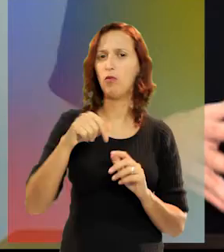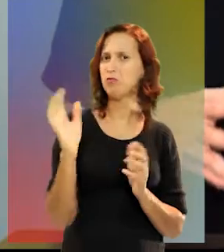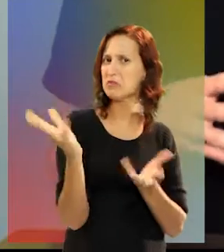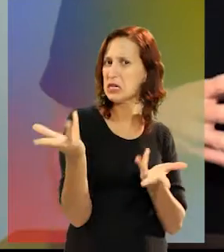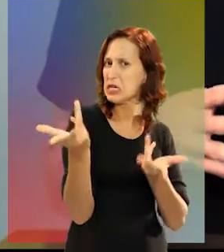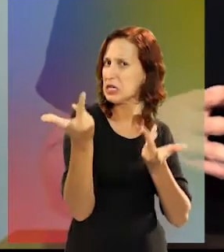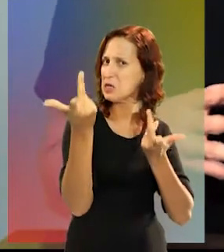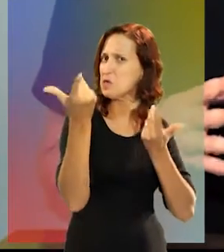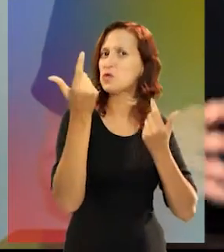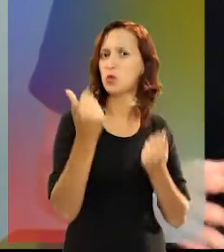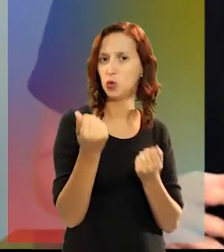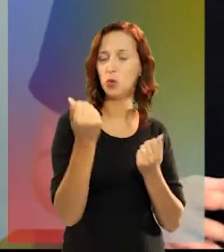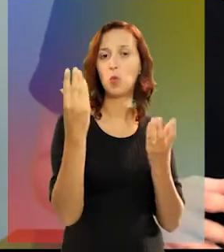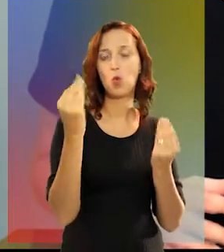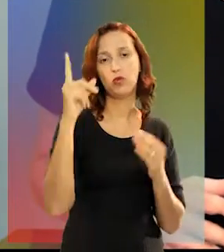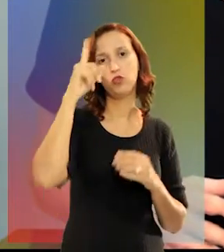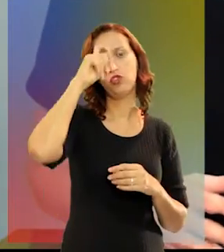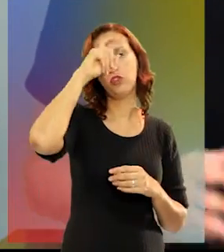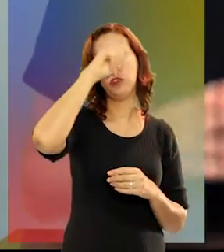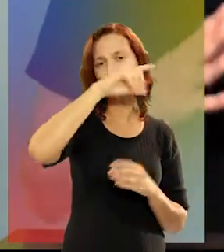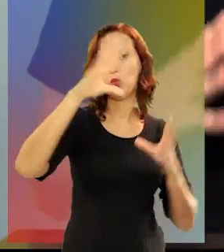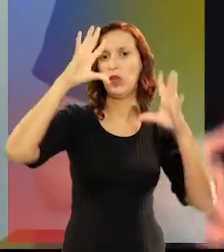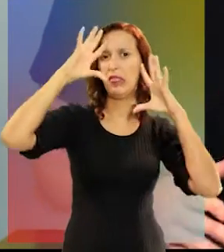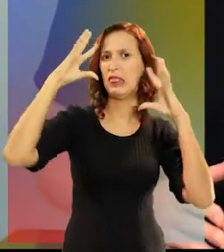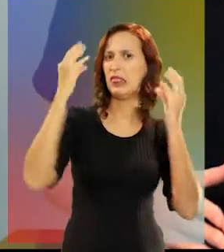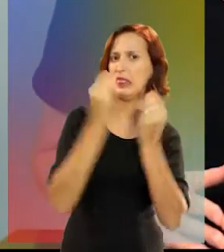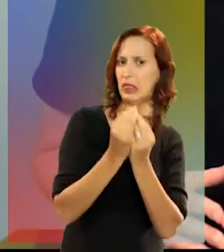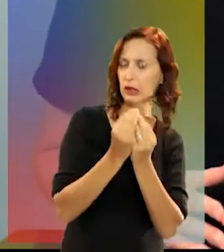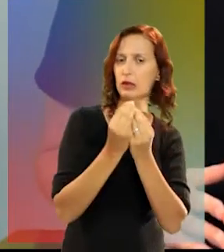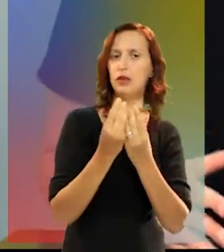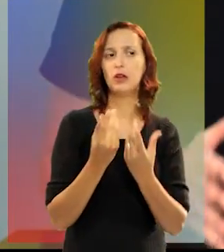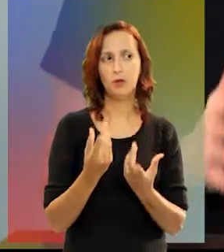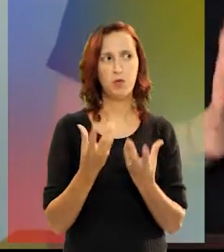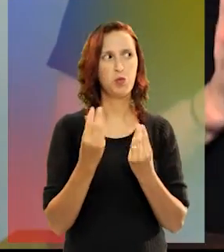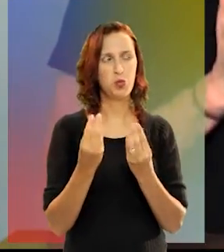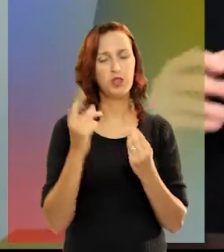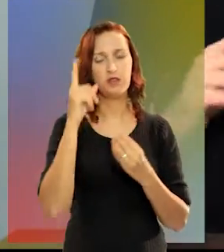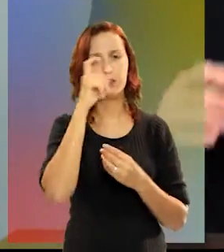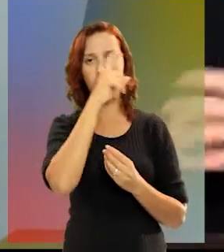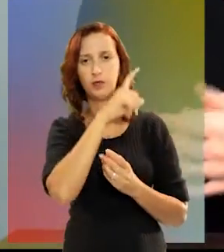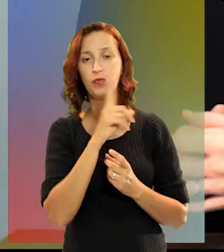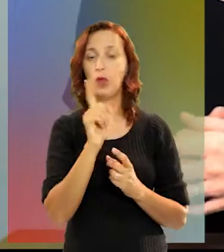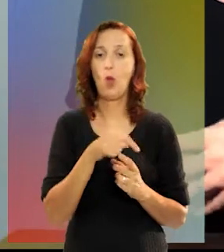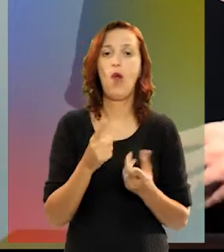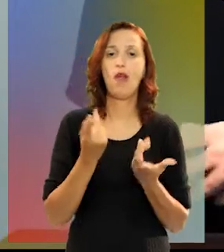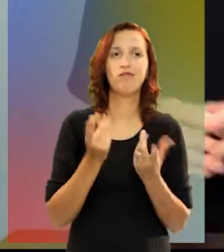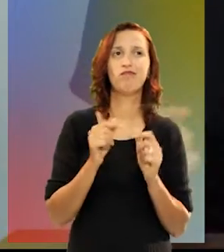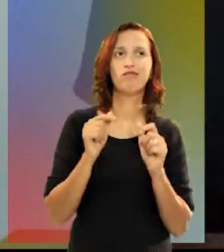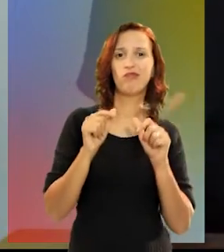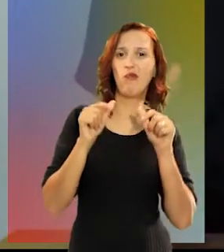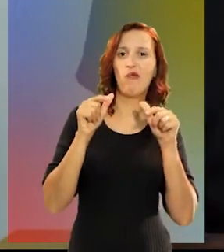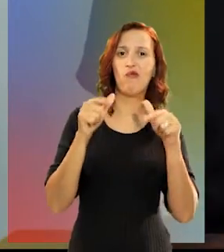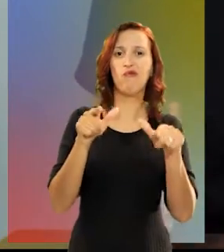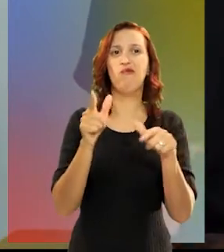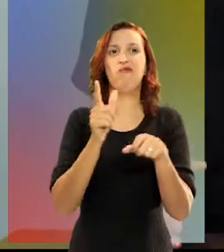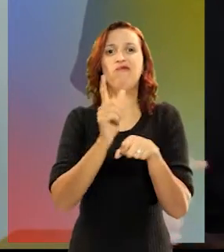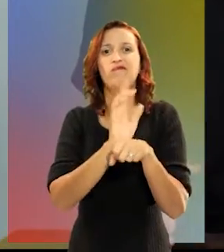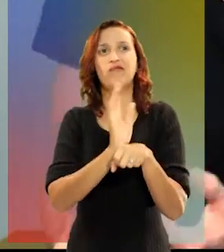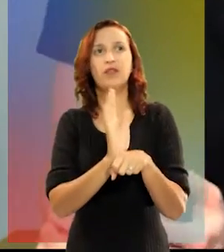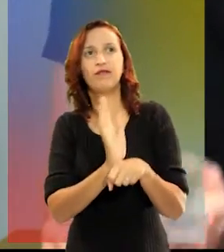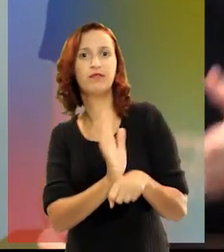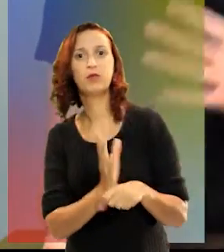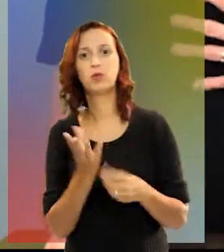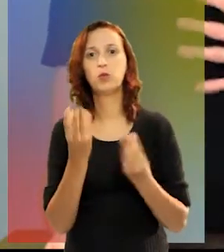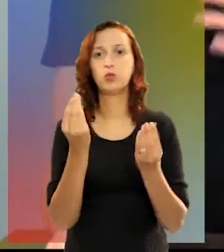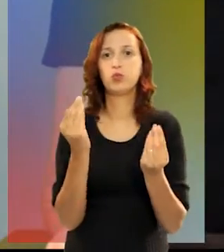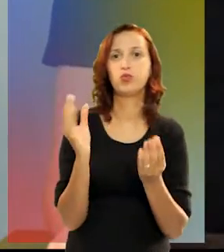filme muito difícil. Muito difícil. Bota difícil nisso. Ele não é um filme comercial, é uma obra de arte mesmo.